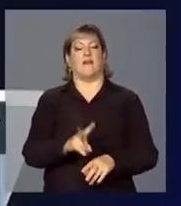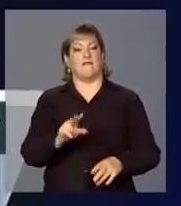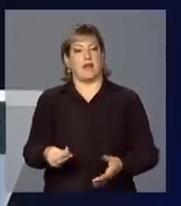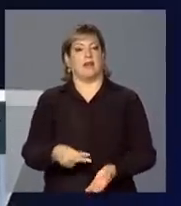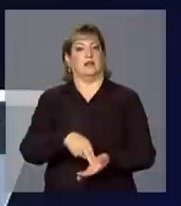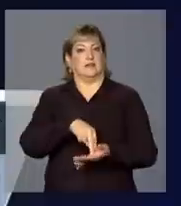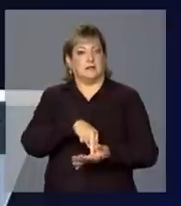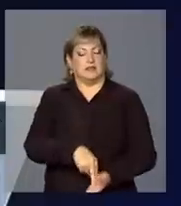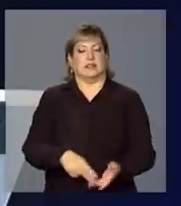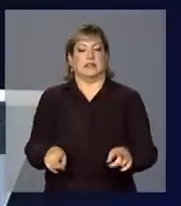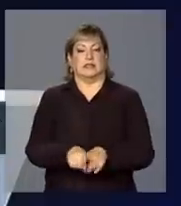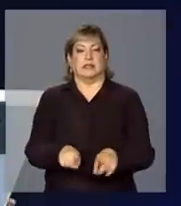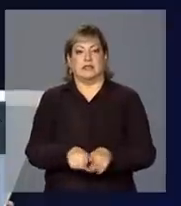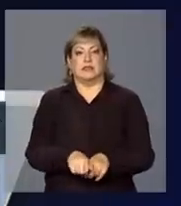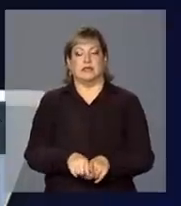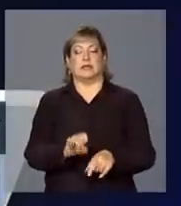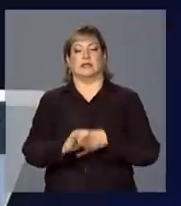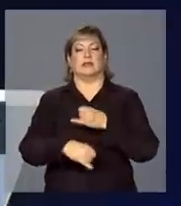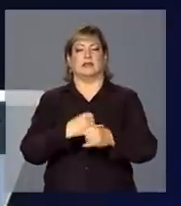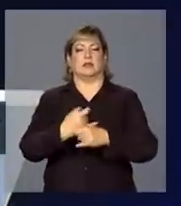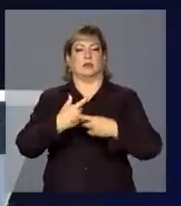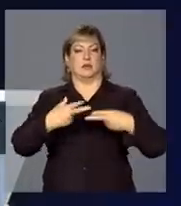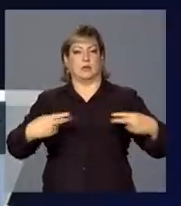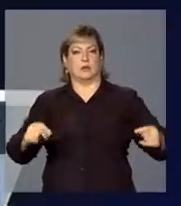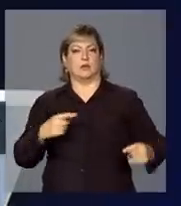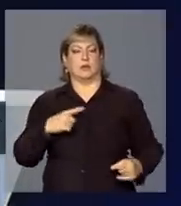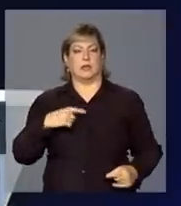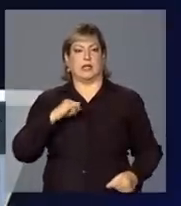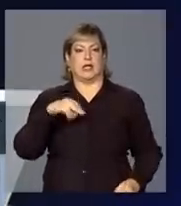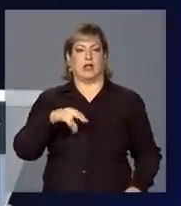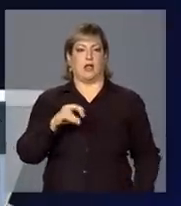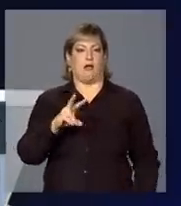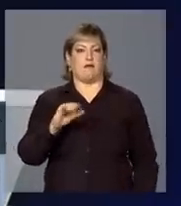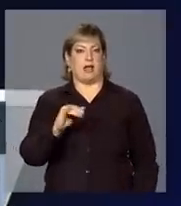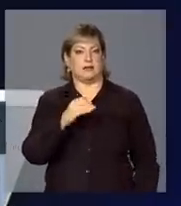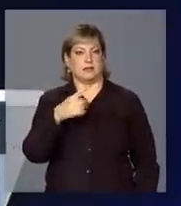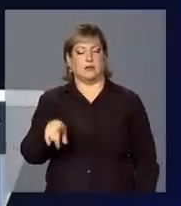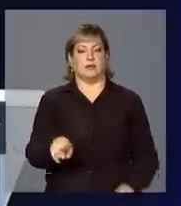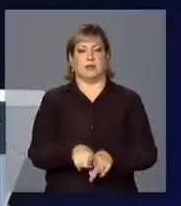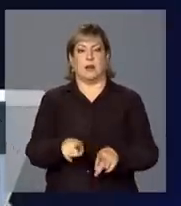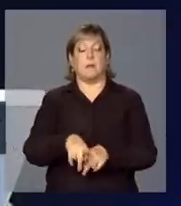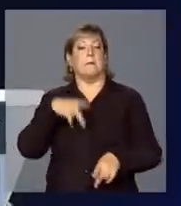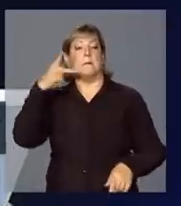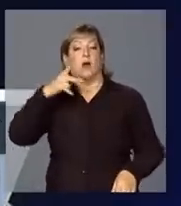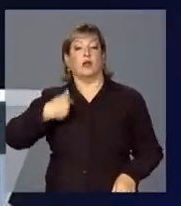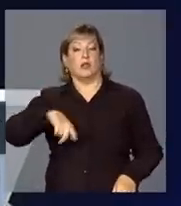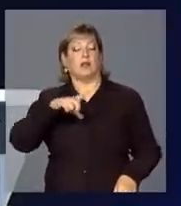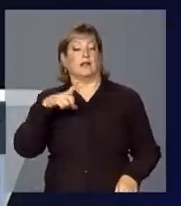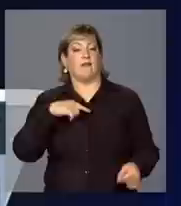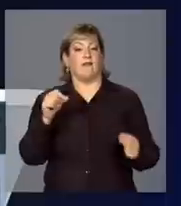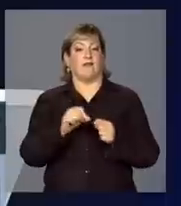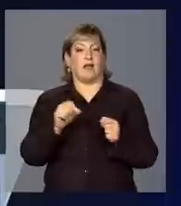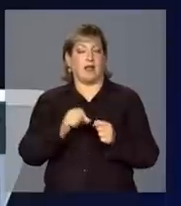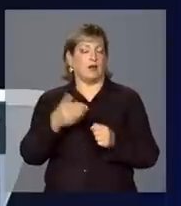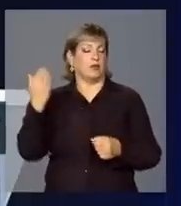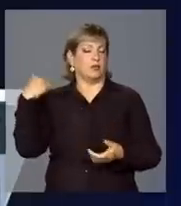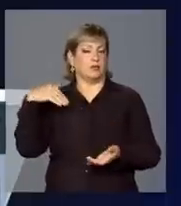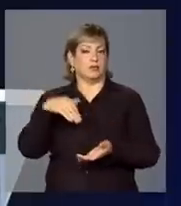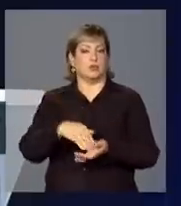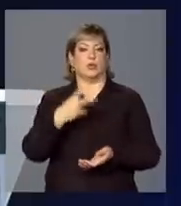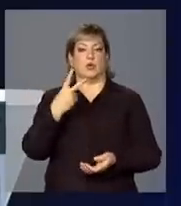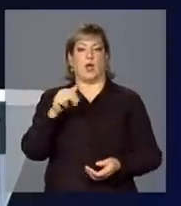consolidar também com a inovação e vai se consolidar também com a política que nós viemos perseguindo nos